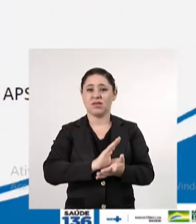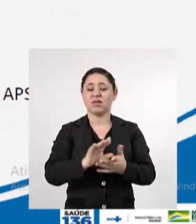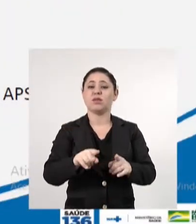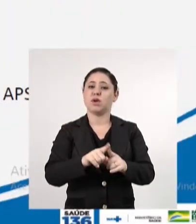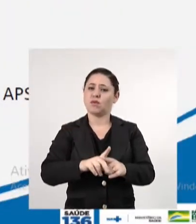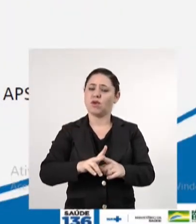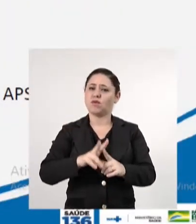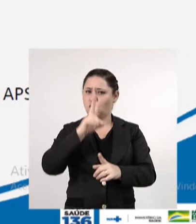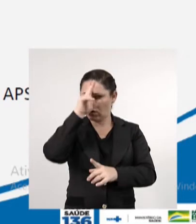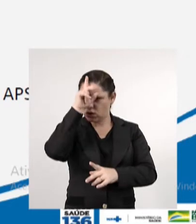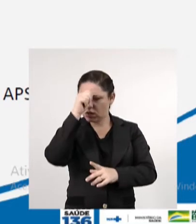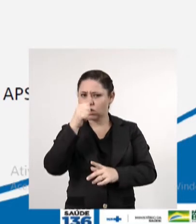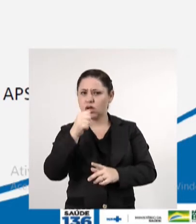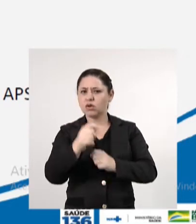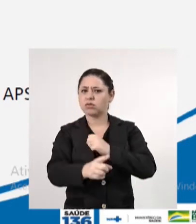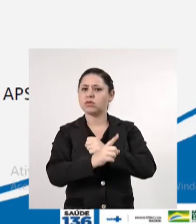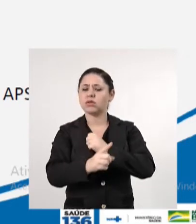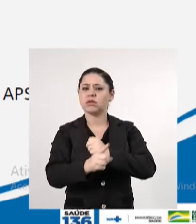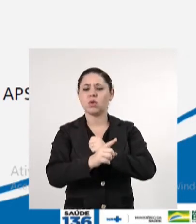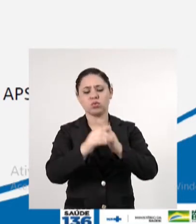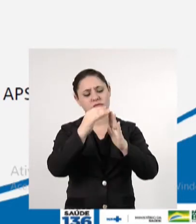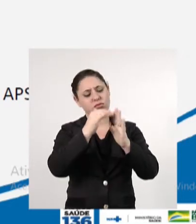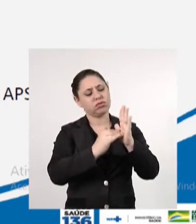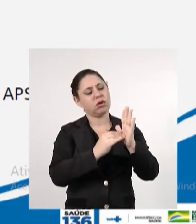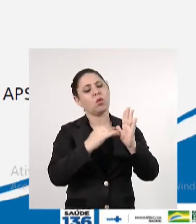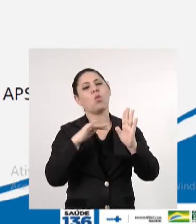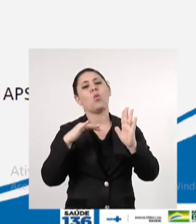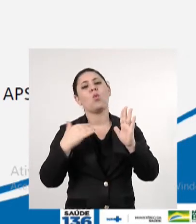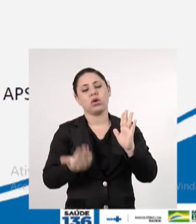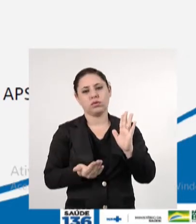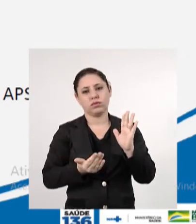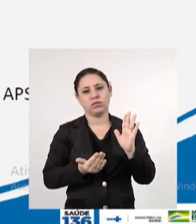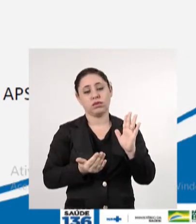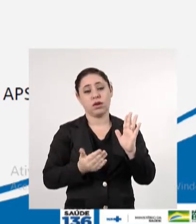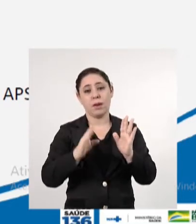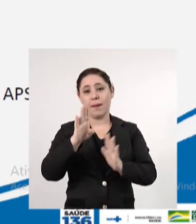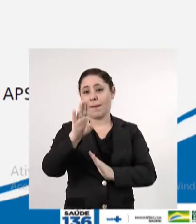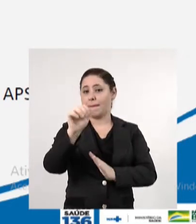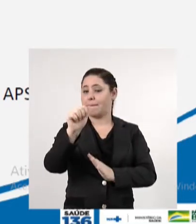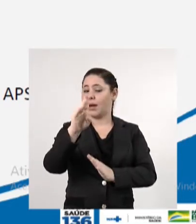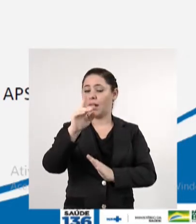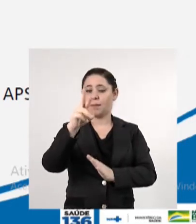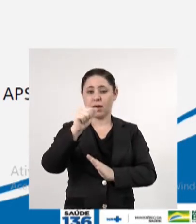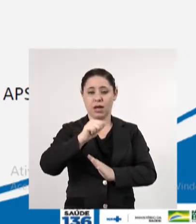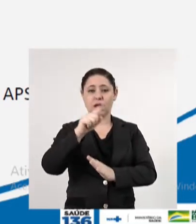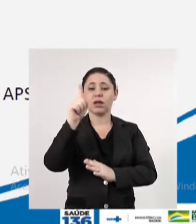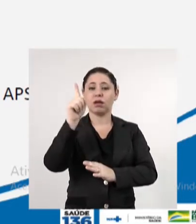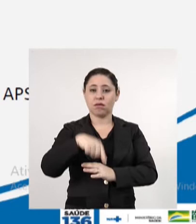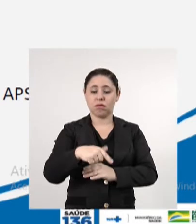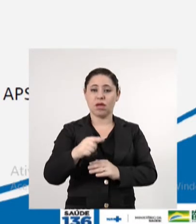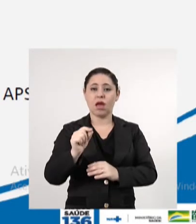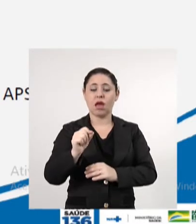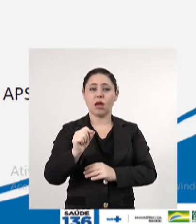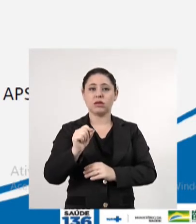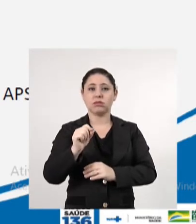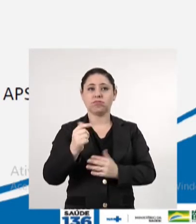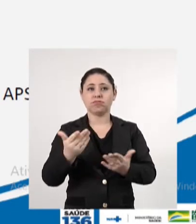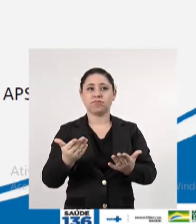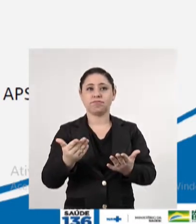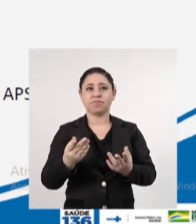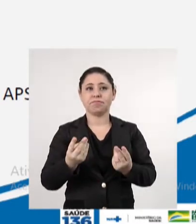os atributos da atenção primária. Quais são os atributos da atenção primária? De acordo com Barbara Starfield, que é a grande